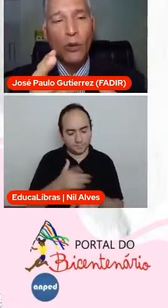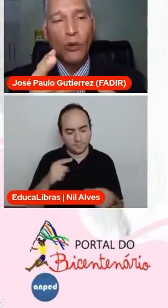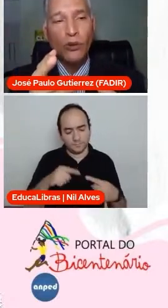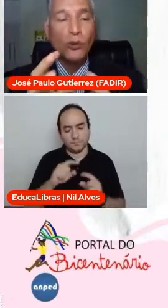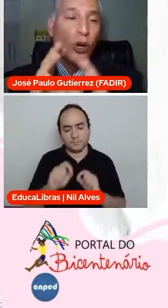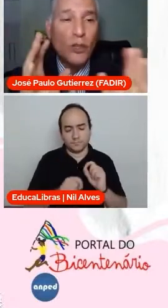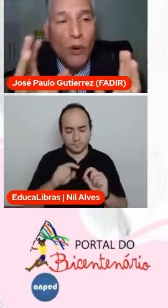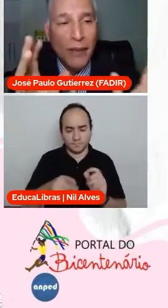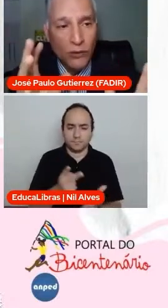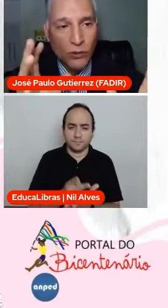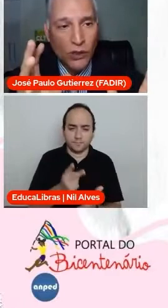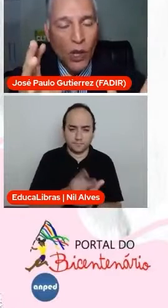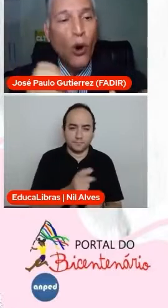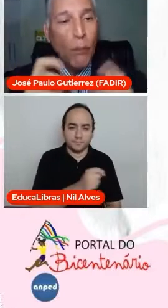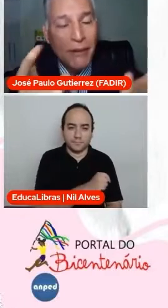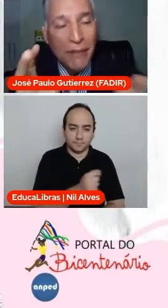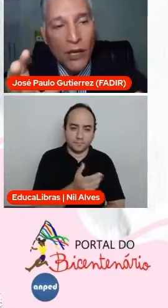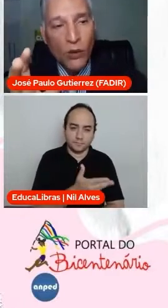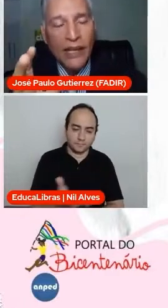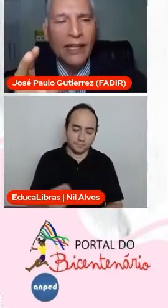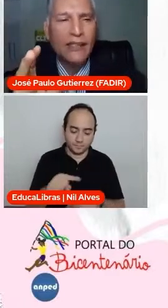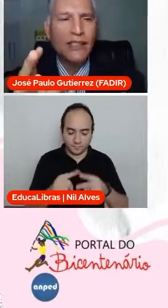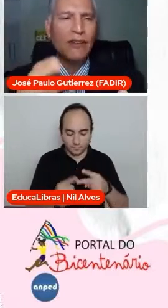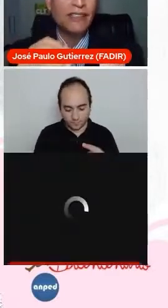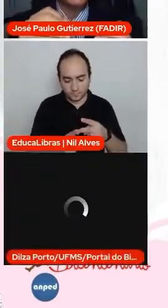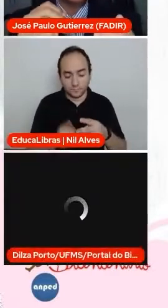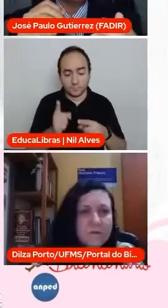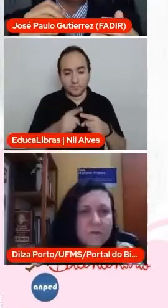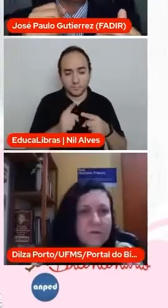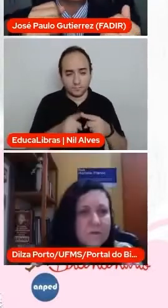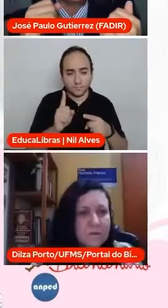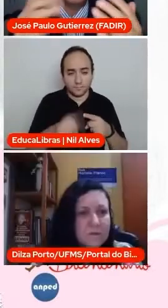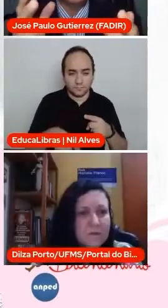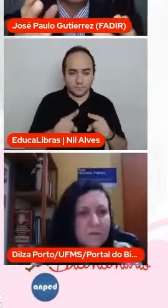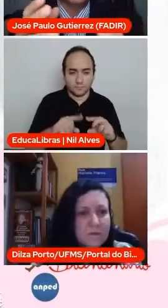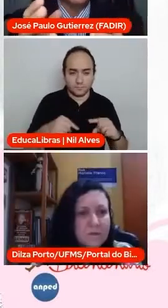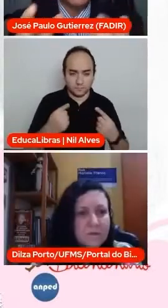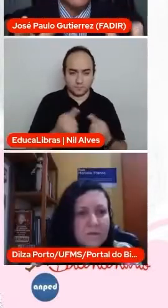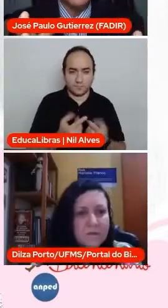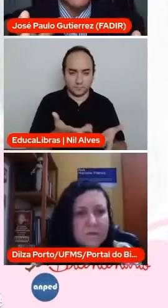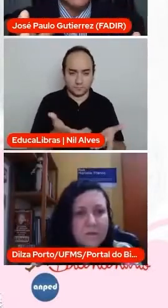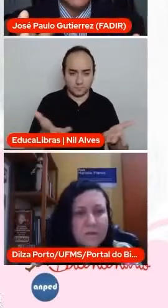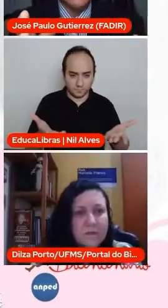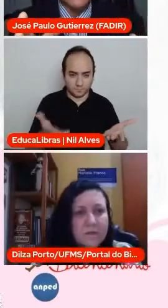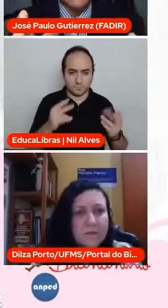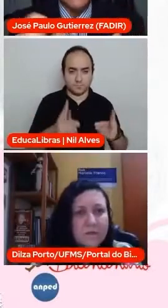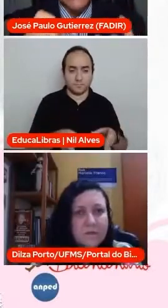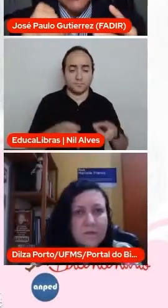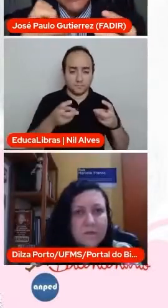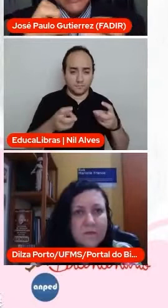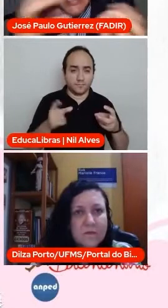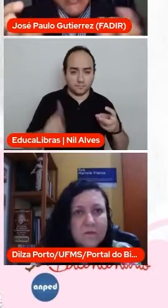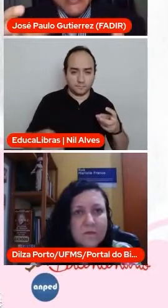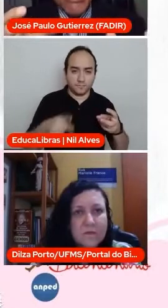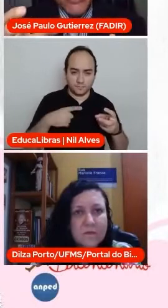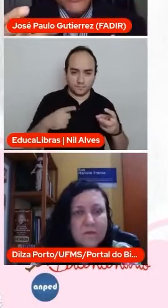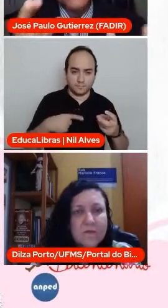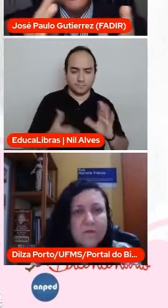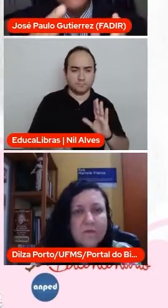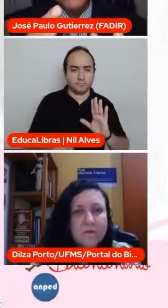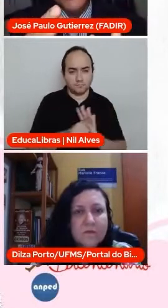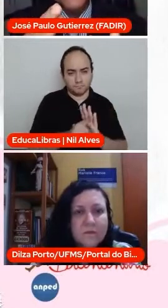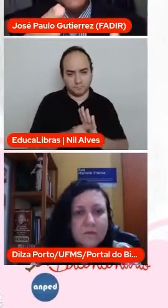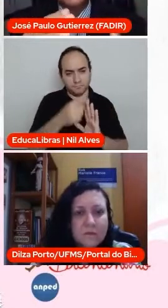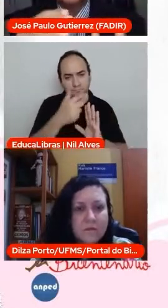trabalhar com alunos dois momentos. O primeiro é esse de fazer aí o reconhecimento, o conhecimento das leis,